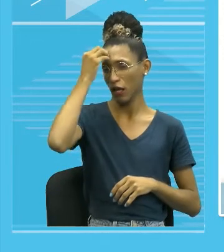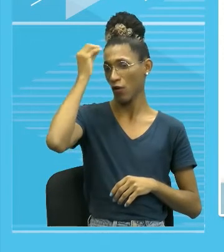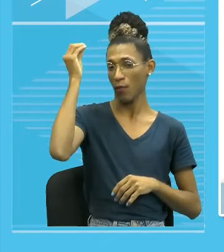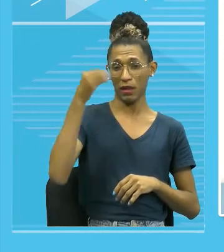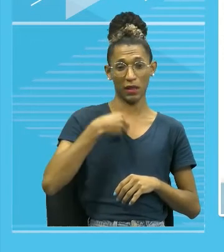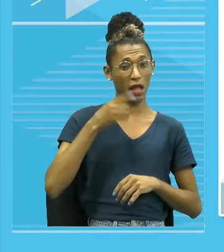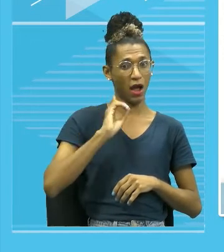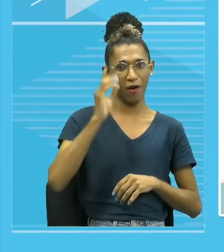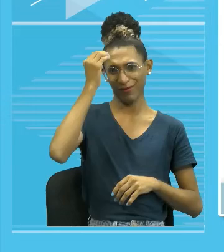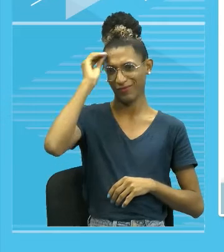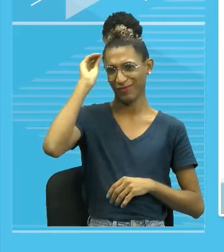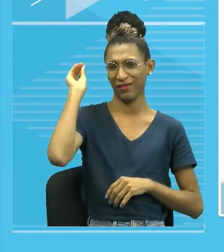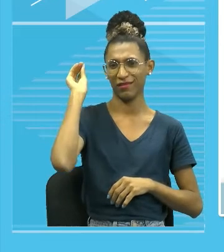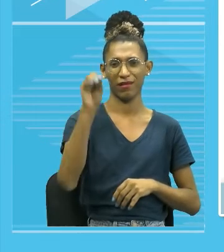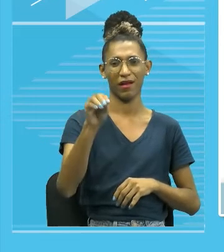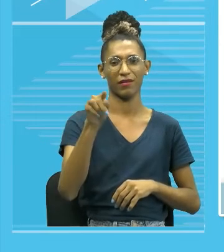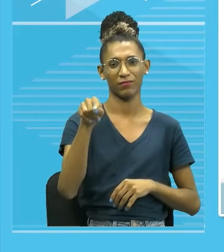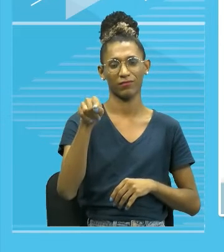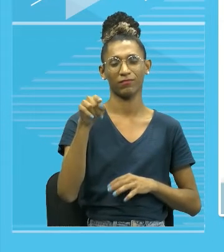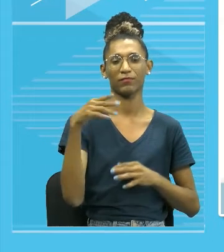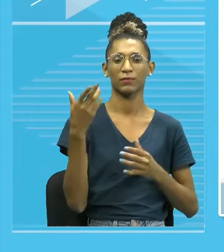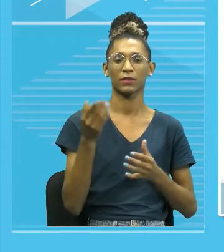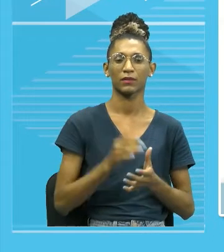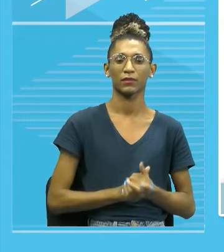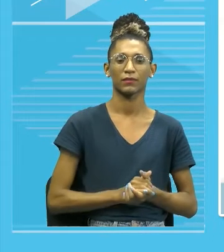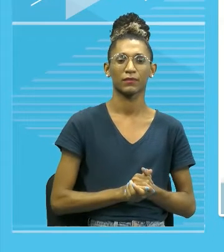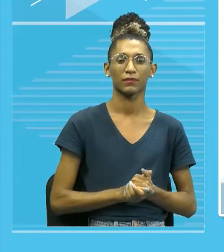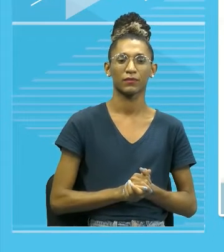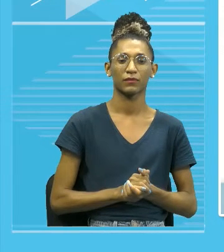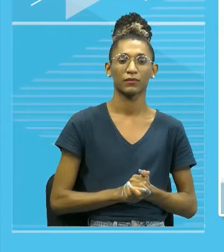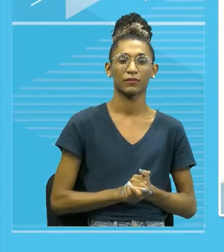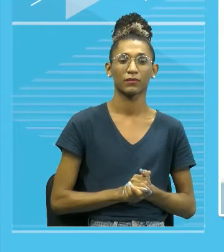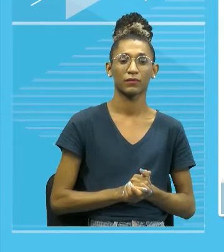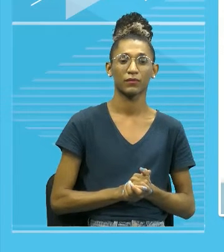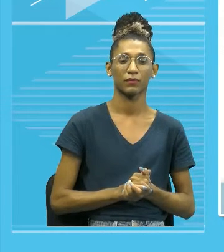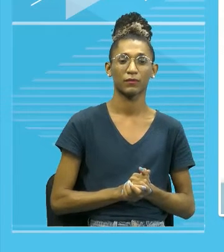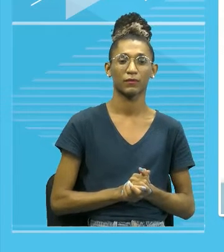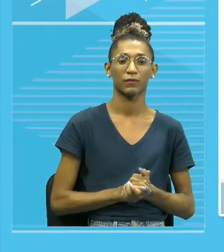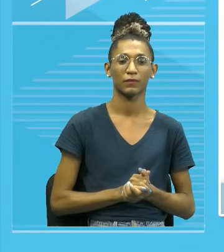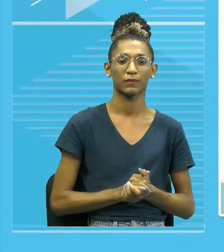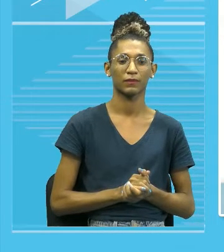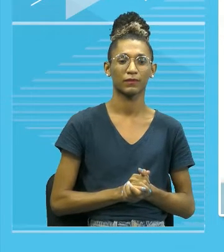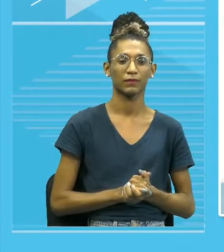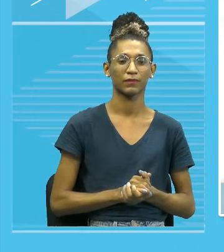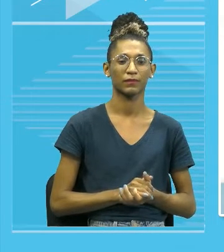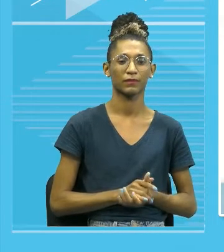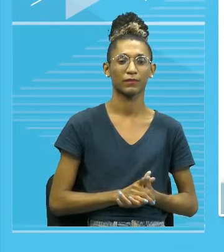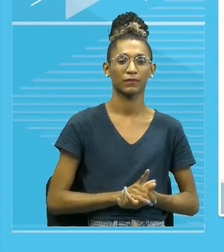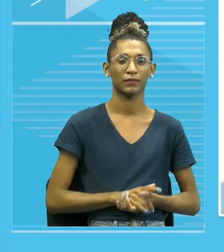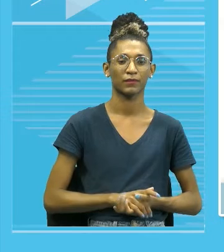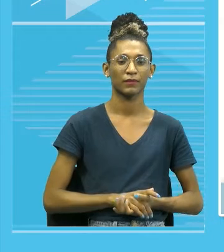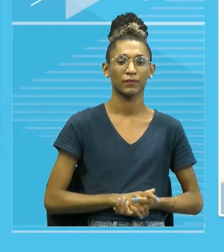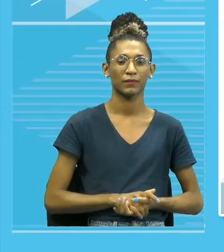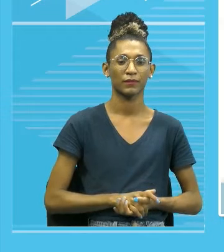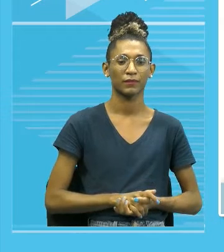é pobre é mulher é negra é velha né Isso é desgraça